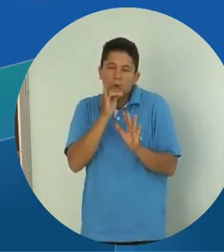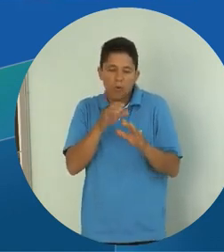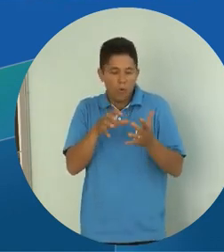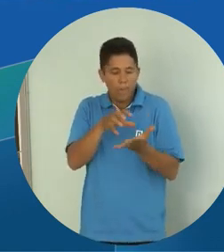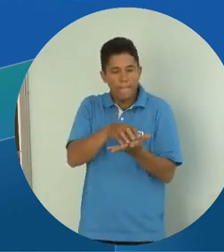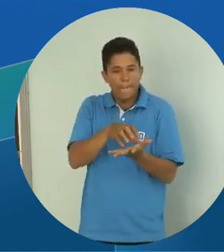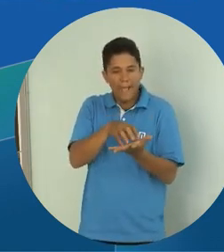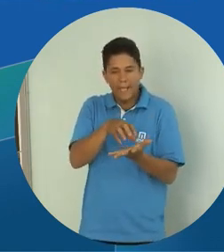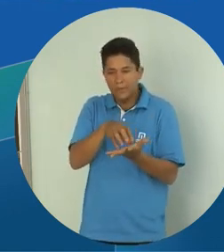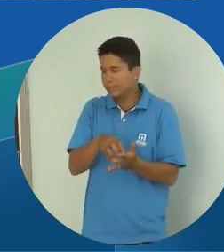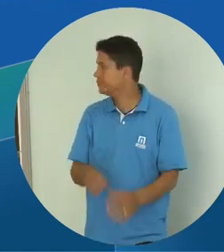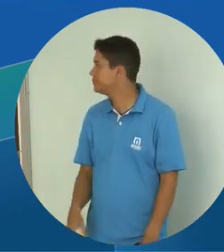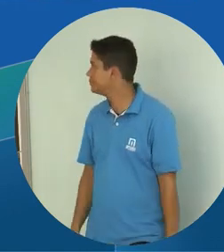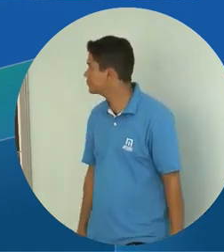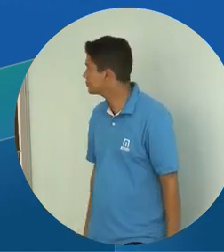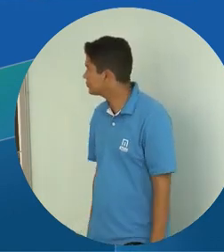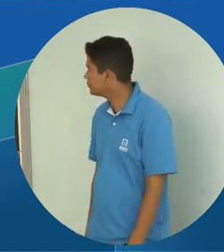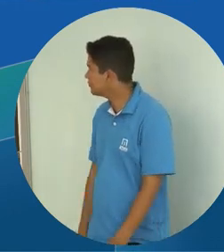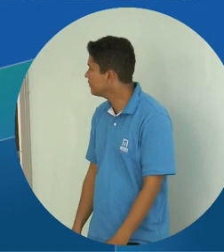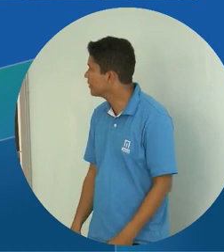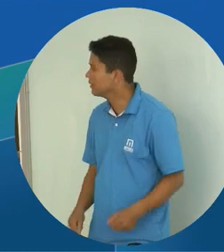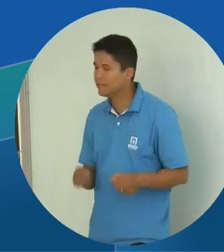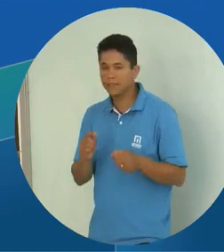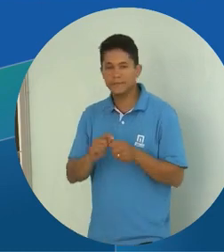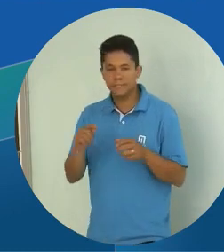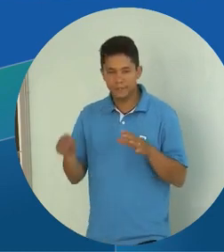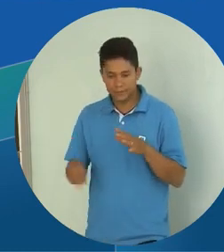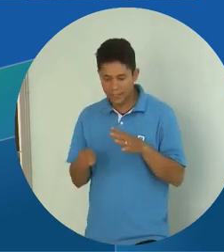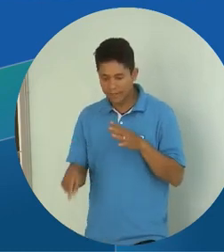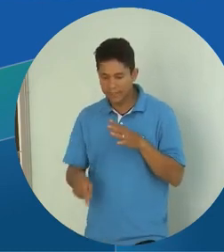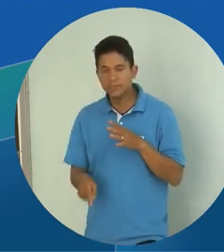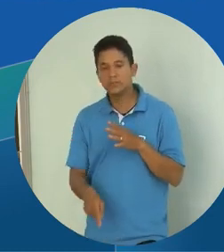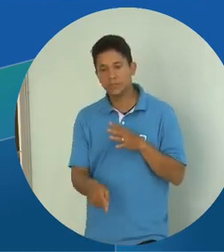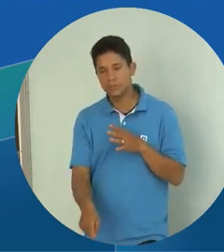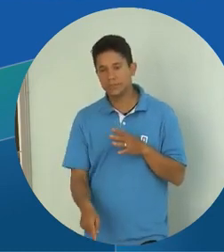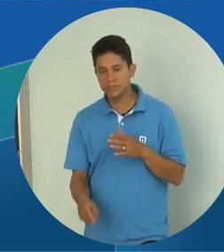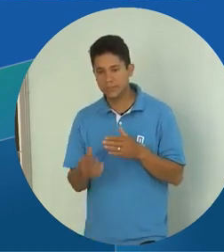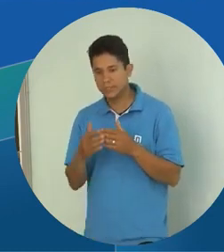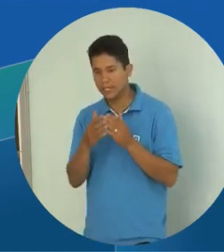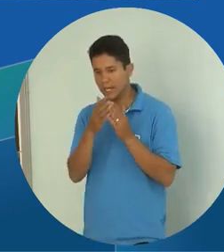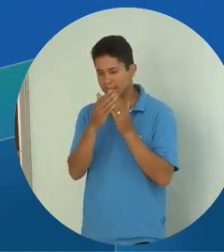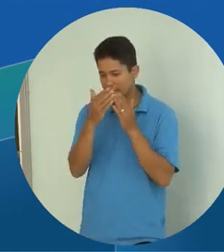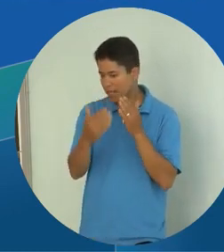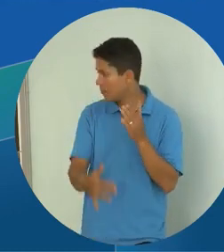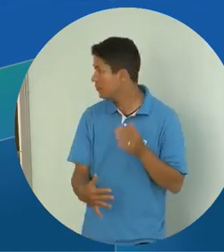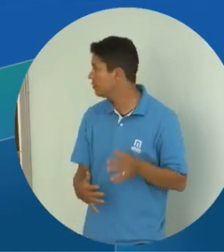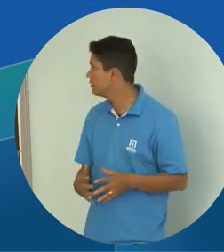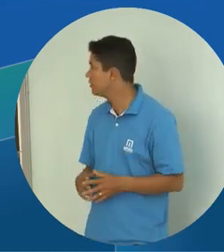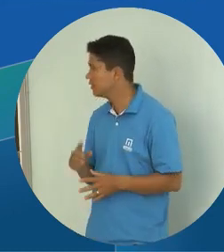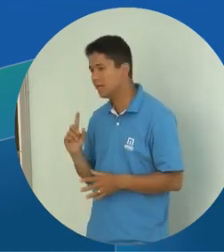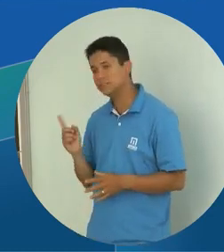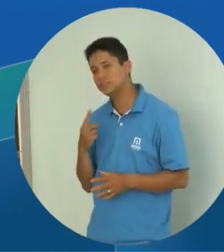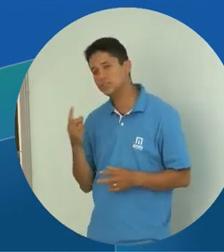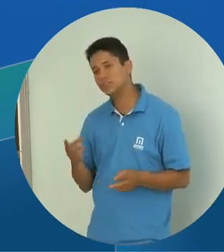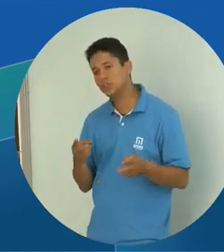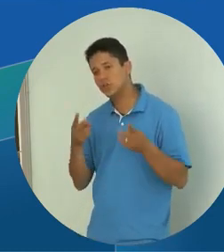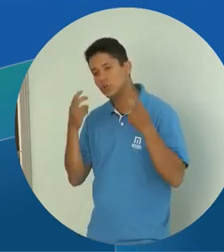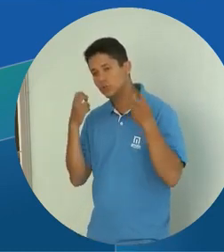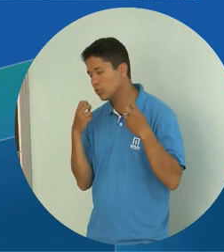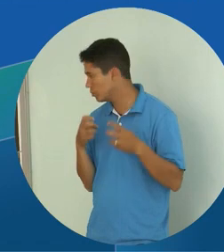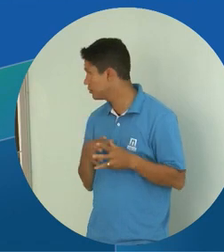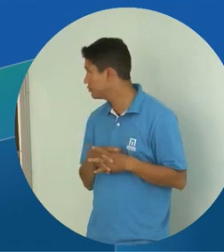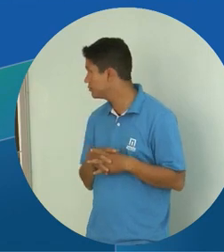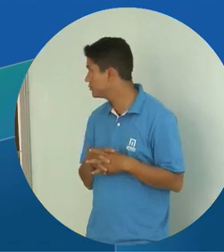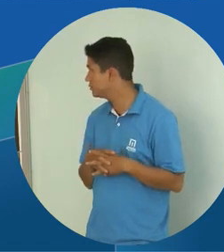nesse teste de verdadeira grandeza. Fizemos escavações, né, na lateral, e aí a gente notou que o